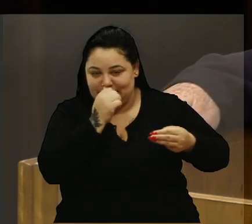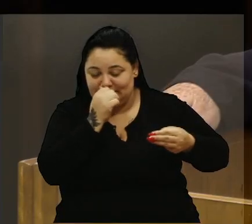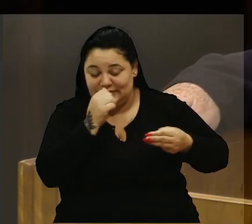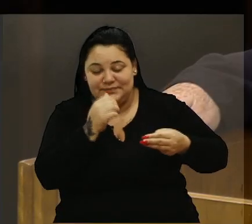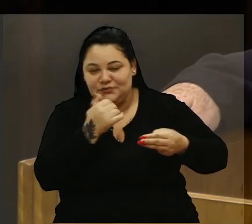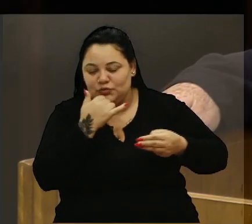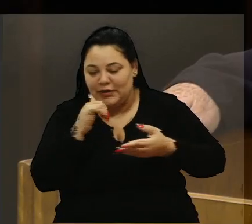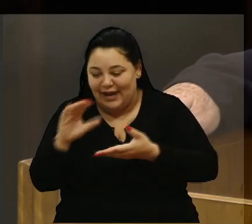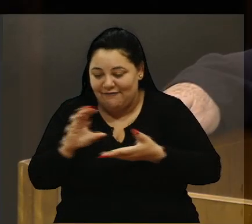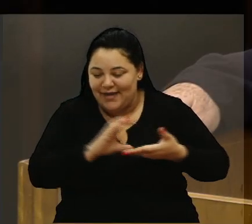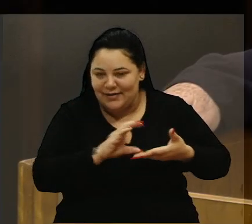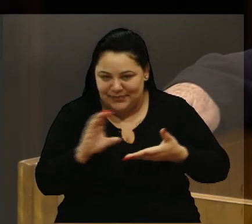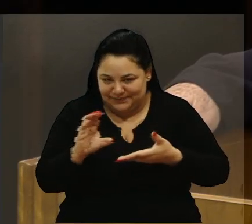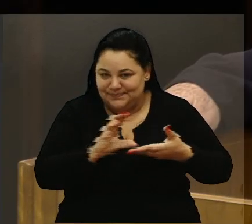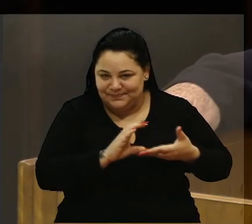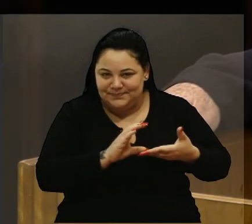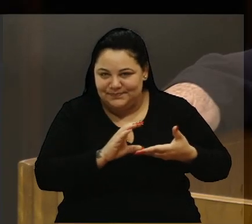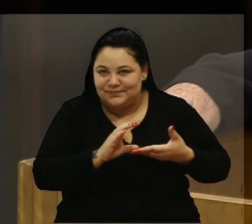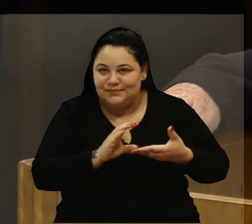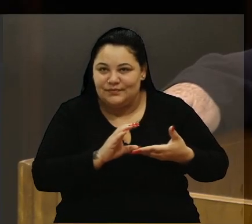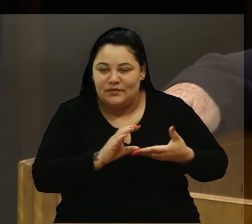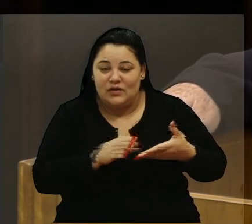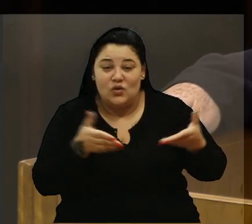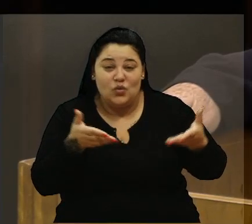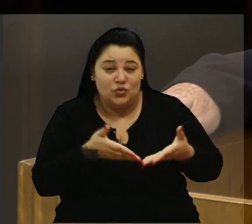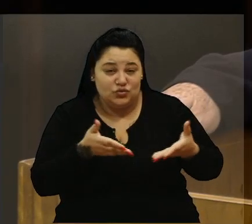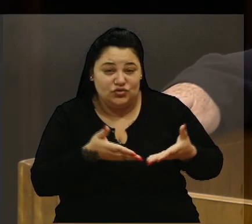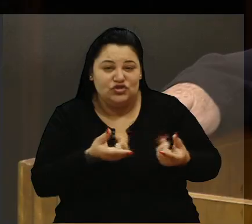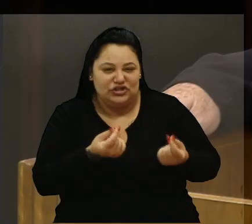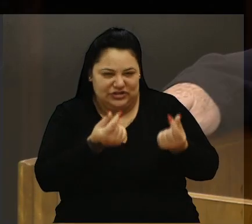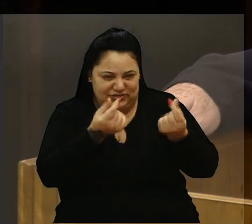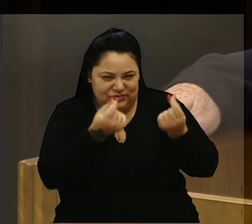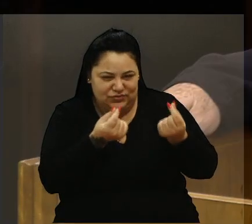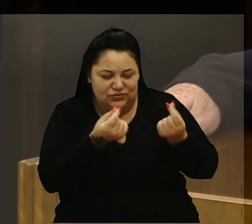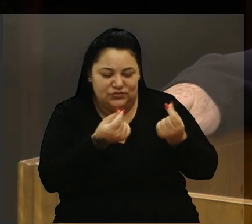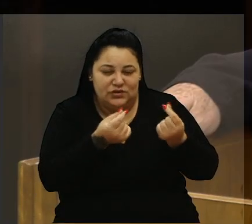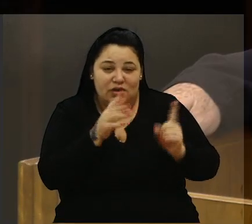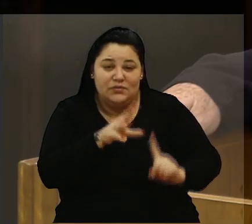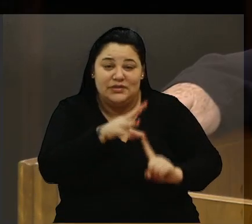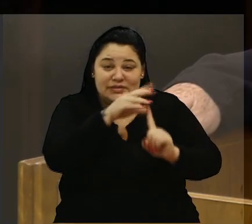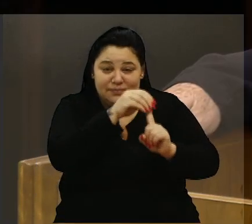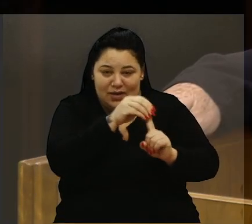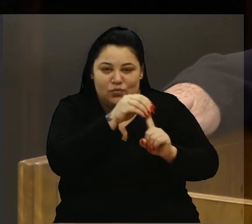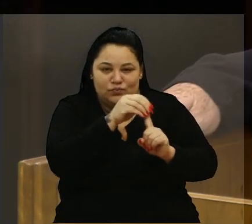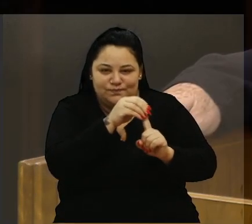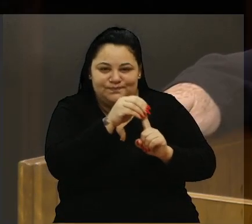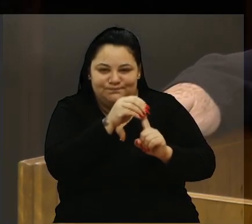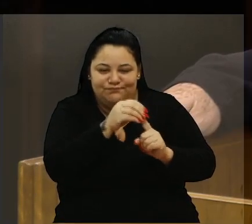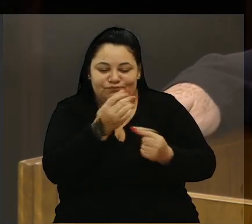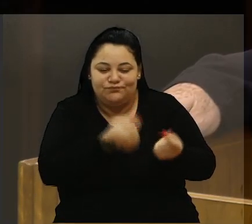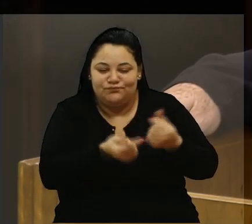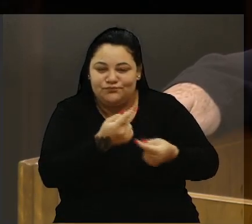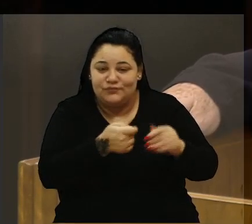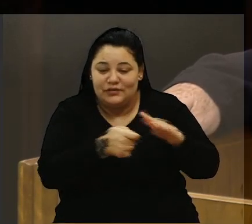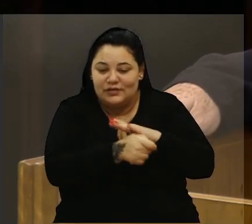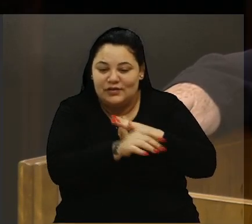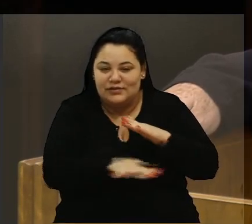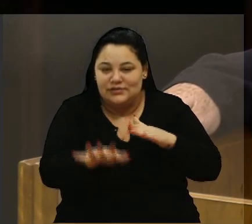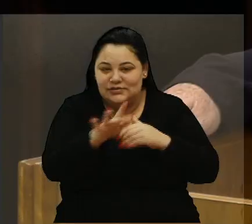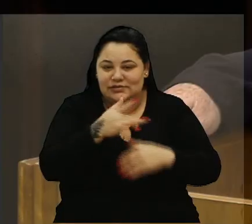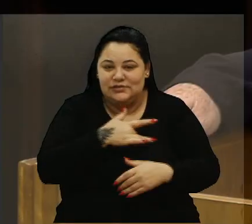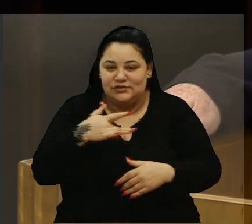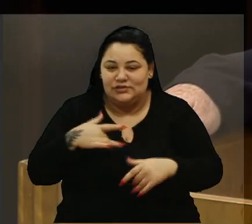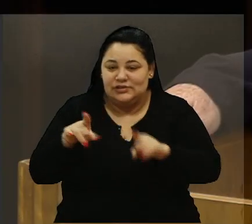traduzem num ponto principal de financiamento da área da saúde, além daquele